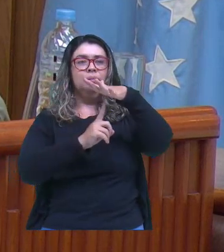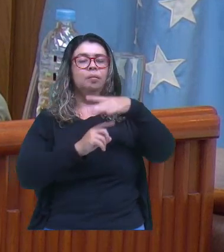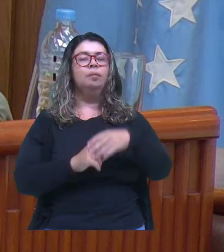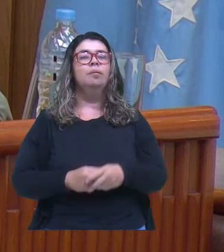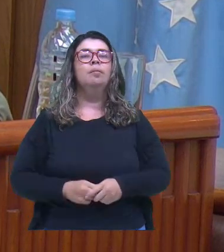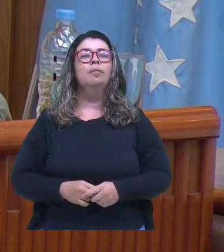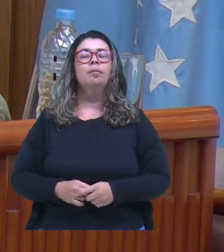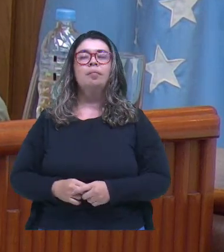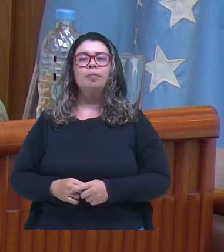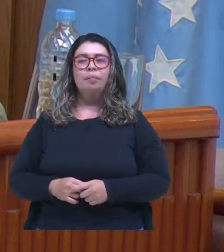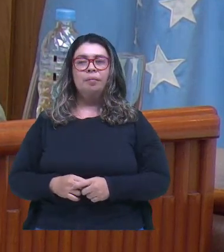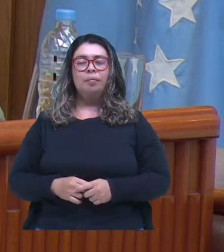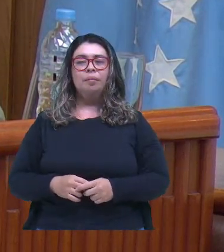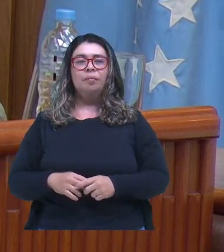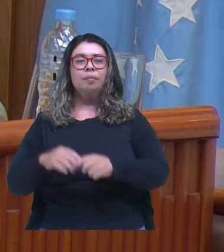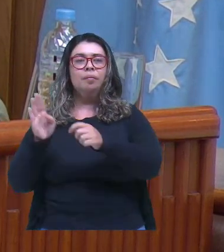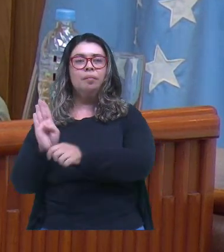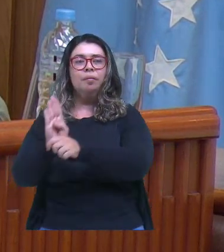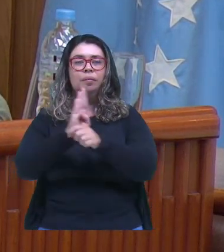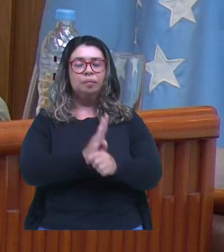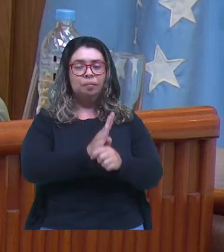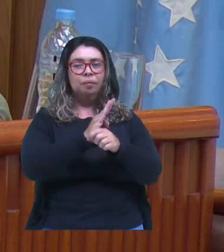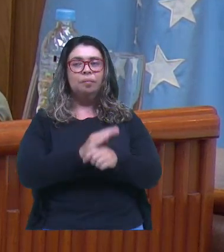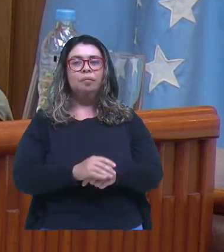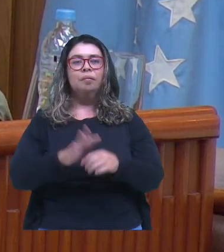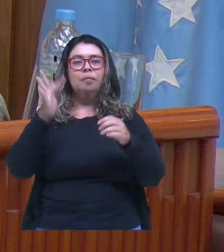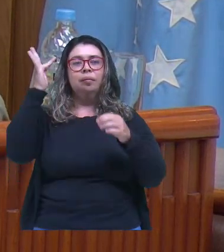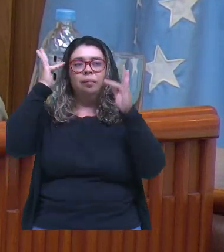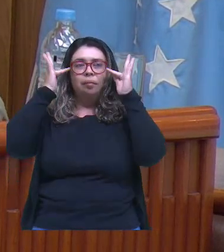Militar, que defende não só o futuro,